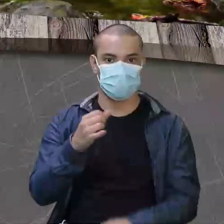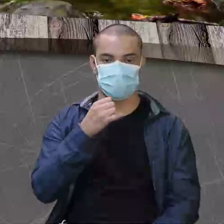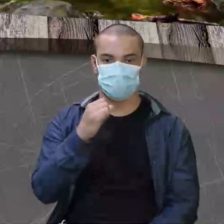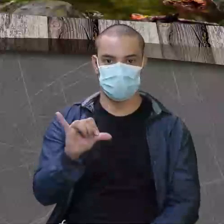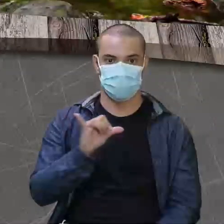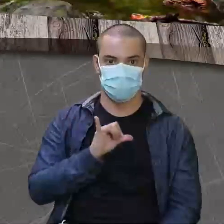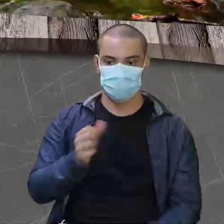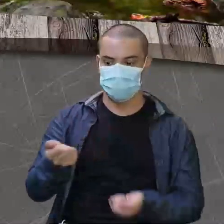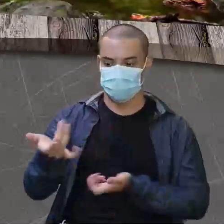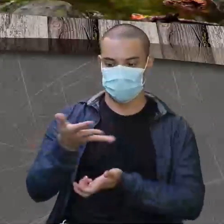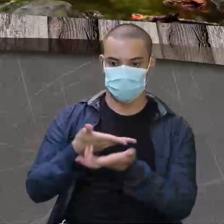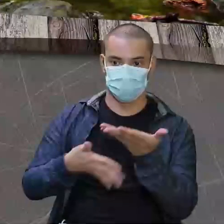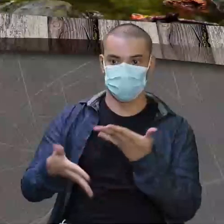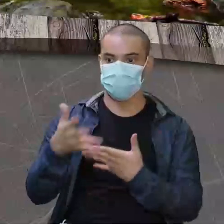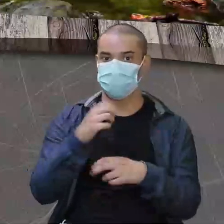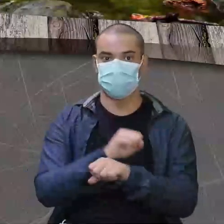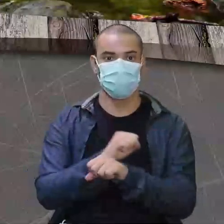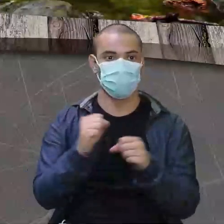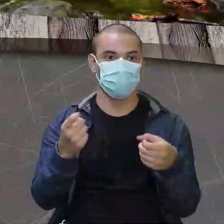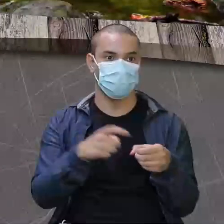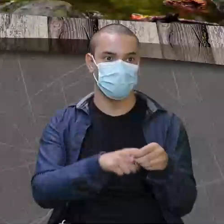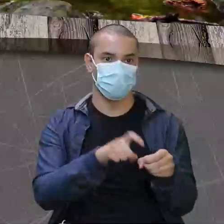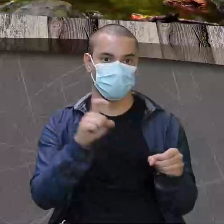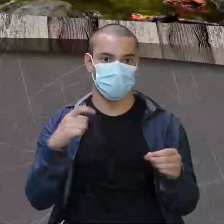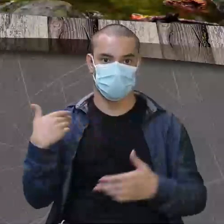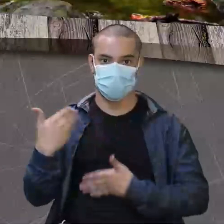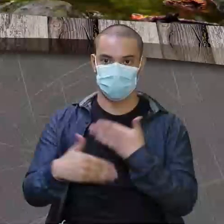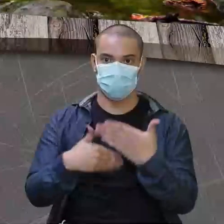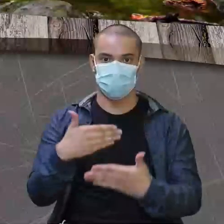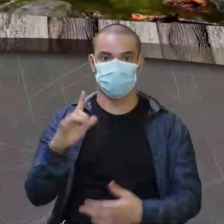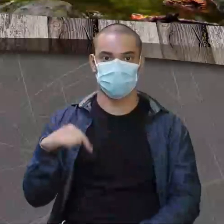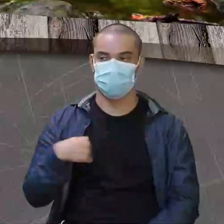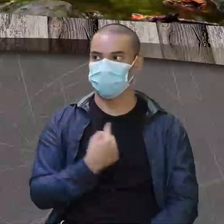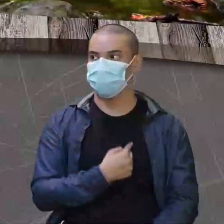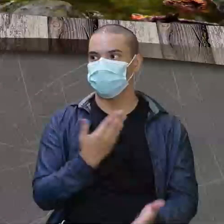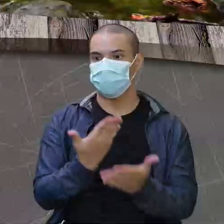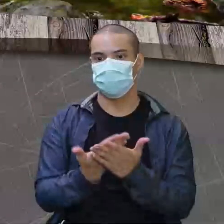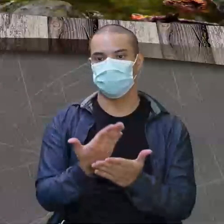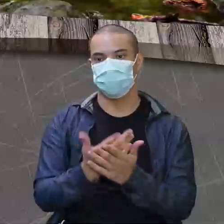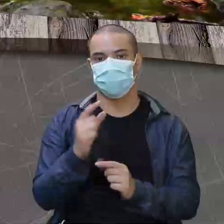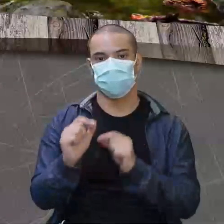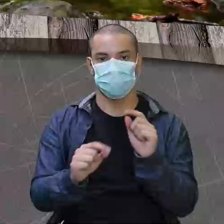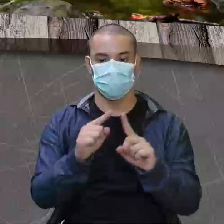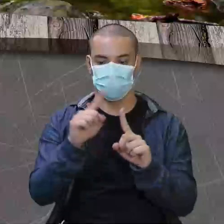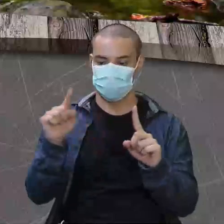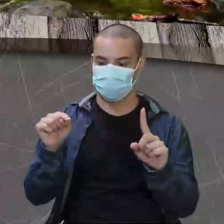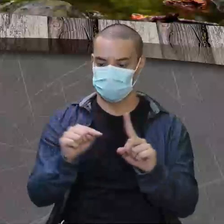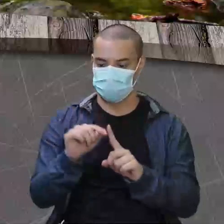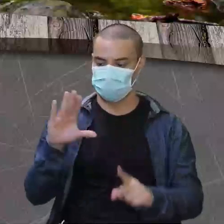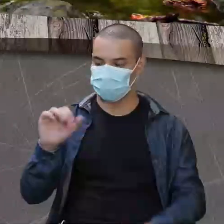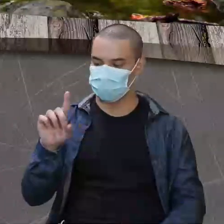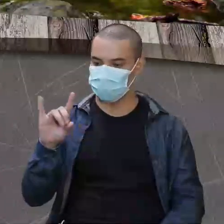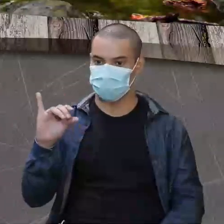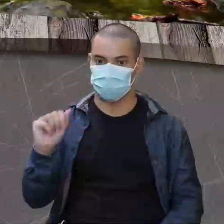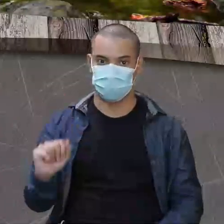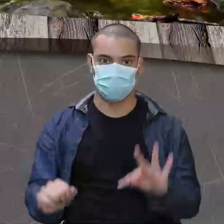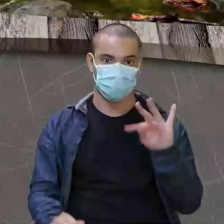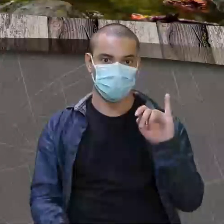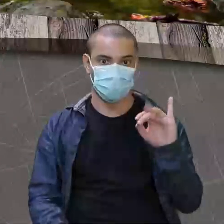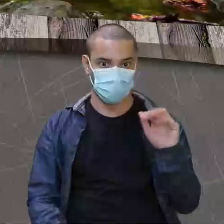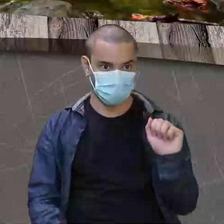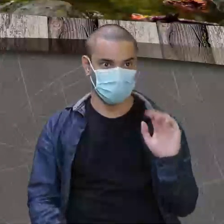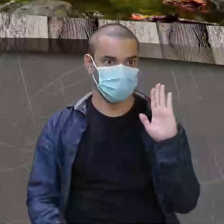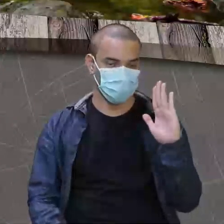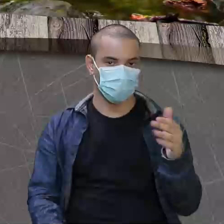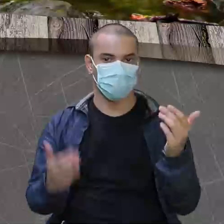energia, não tem como a gente desvincular dos processos que nós estudamos anteriormente sobre cadeia e teia alimentar, tá bom? E